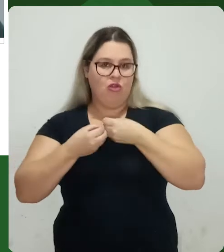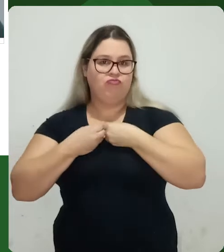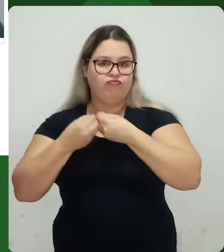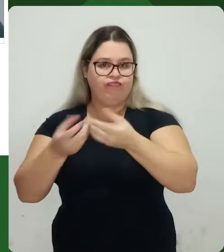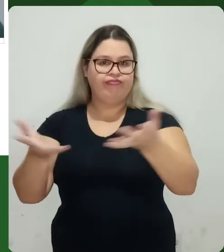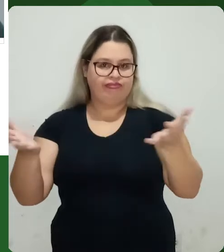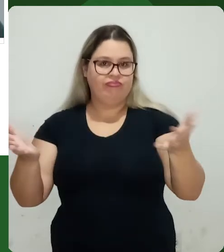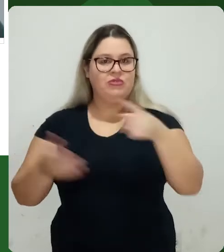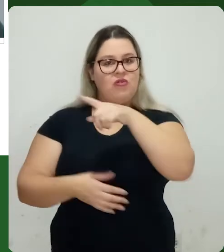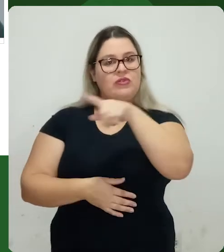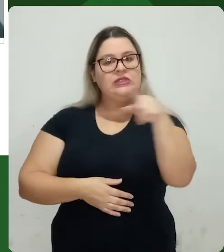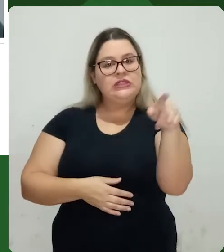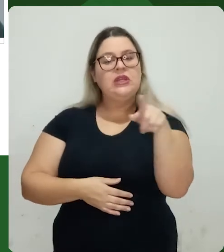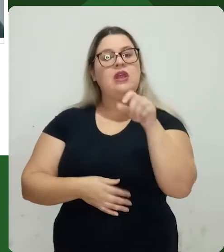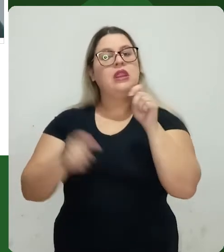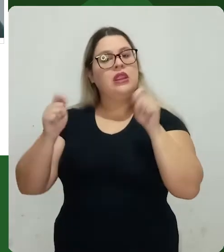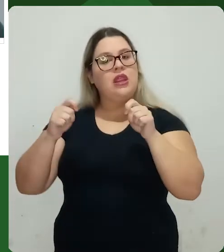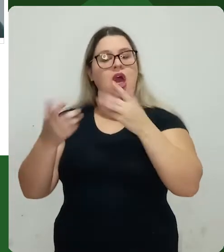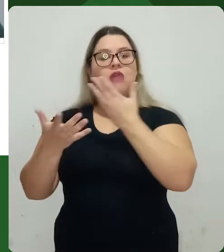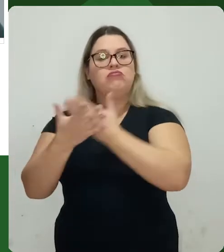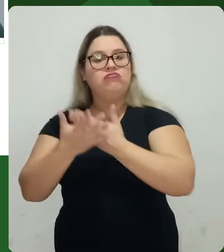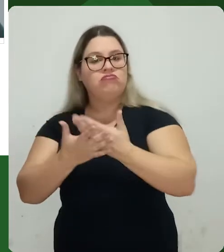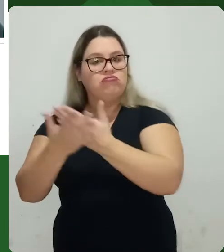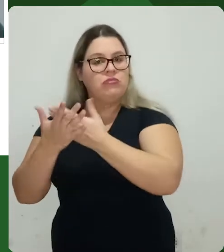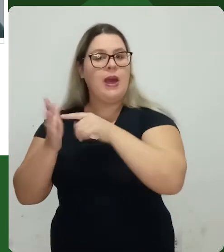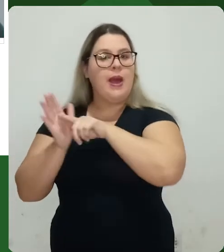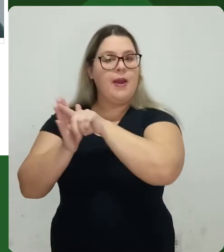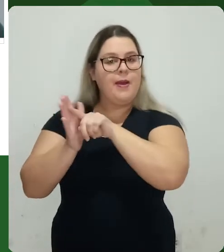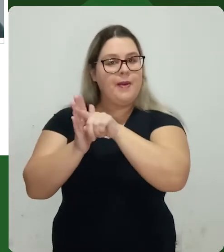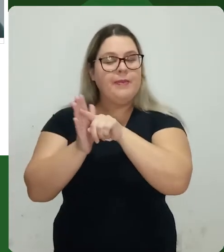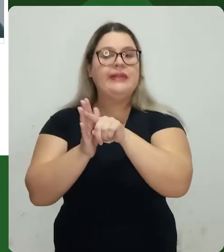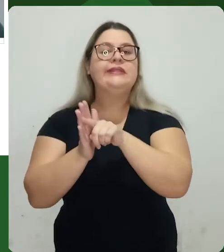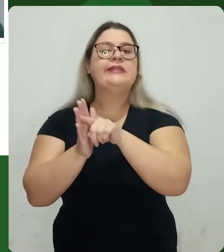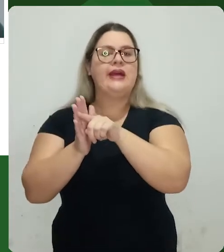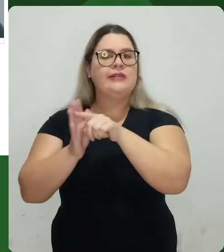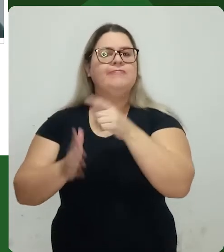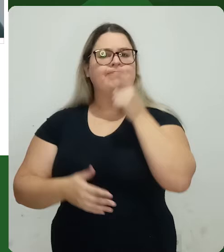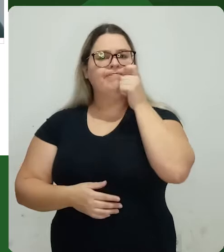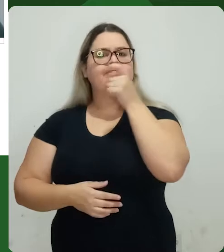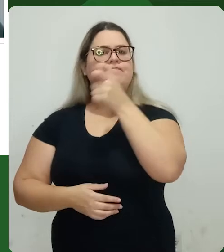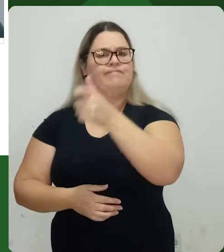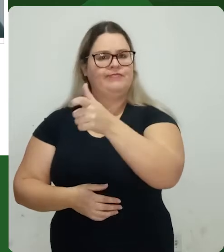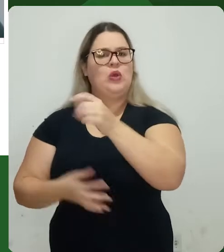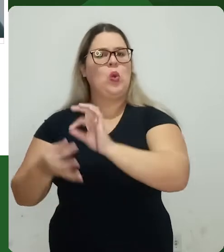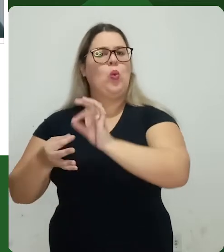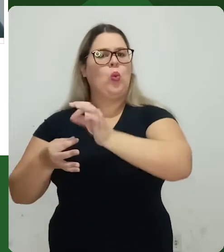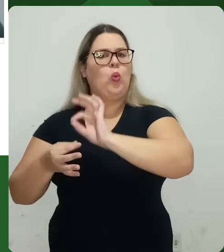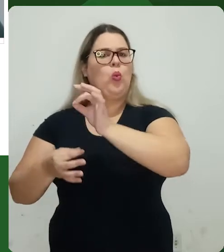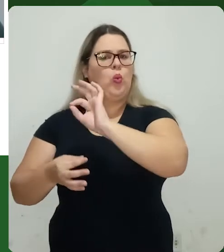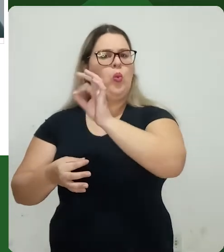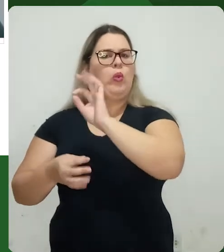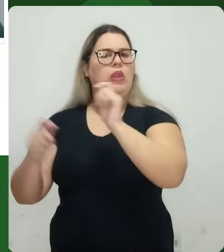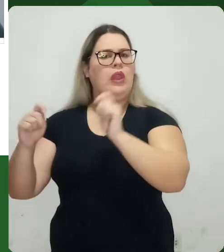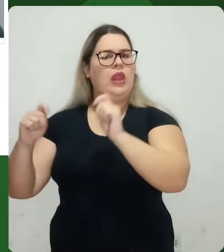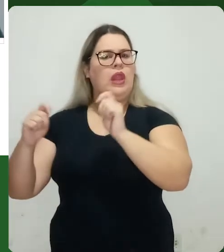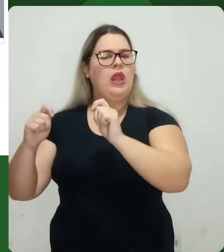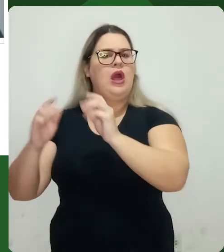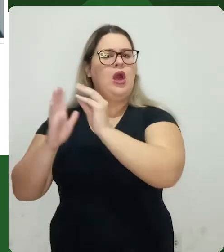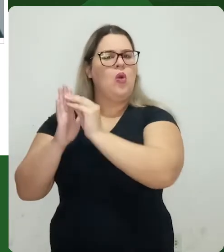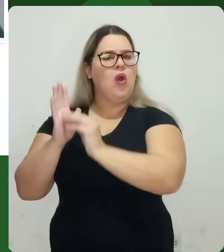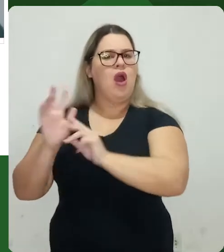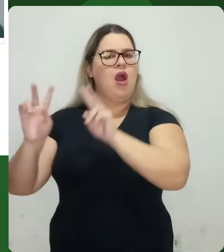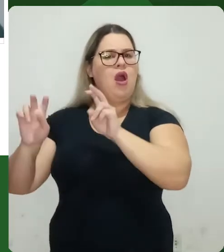um material, ou vários materiais, que eu vou deixar disponível para vocês poderem consultar, e que são interessantes para a